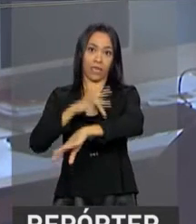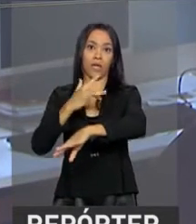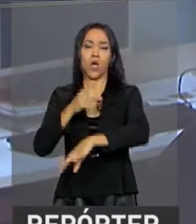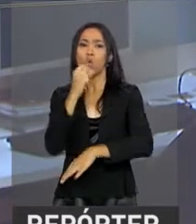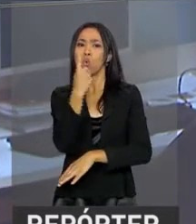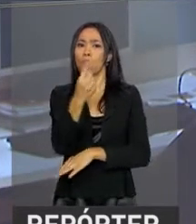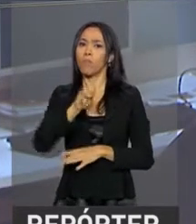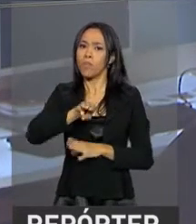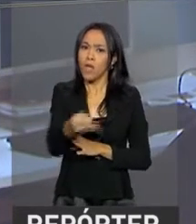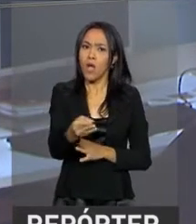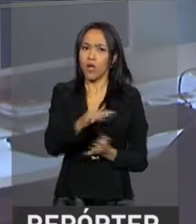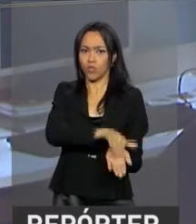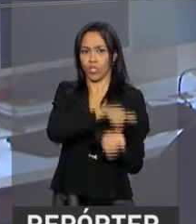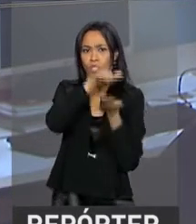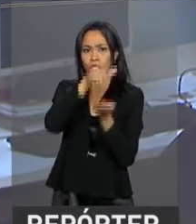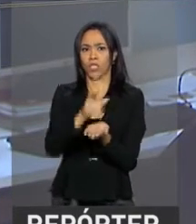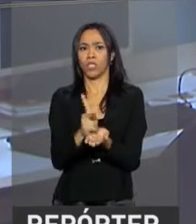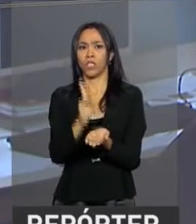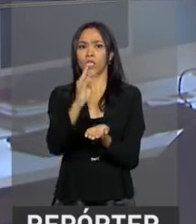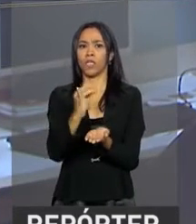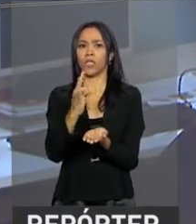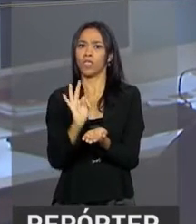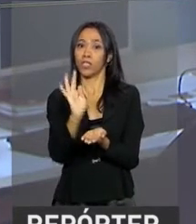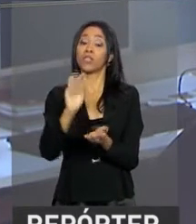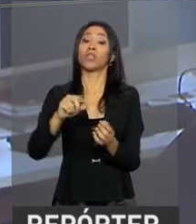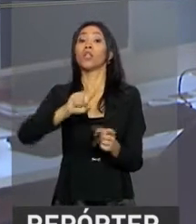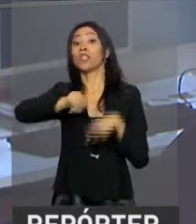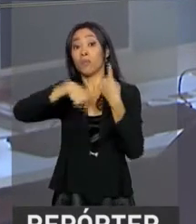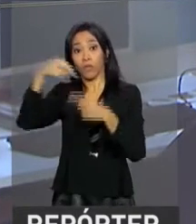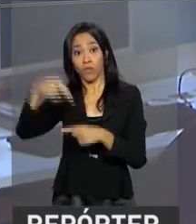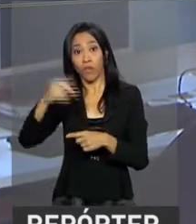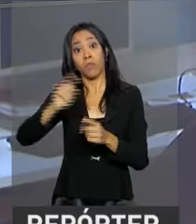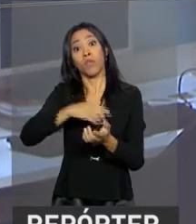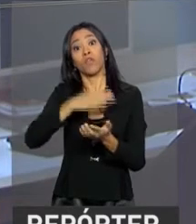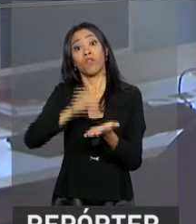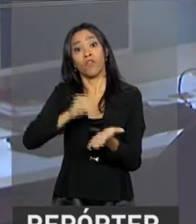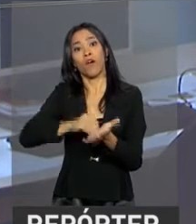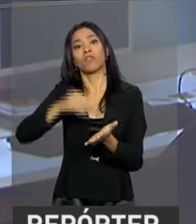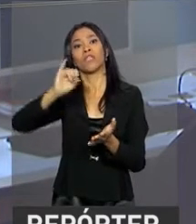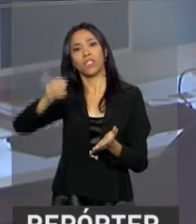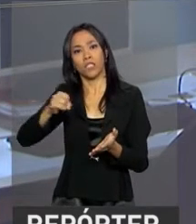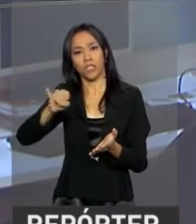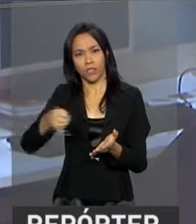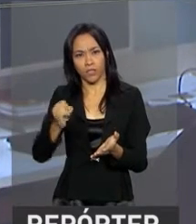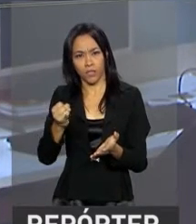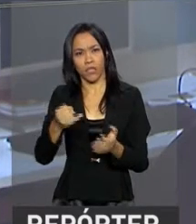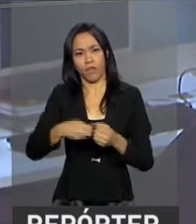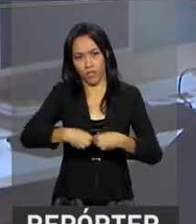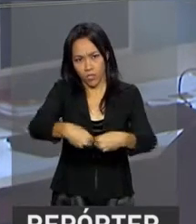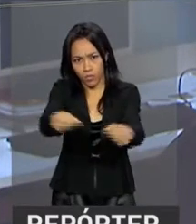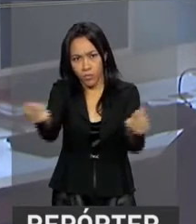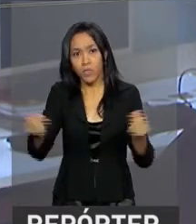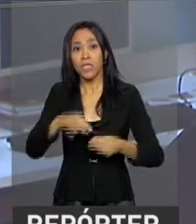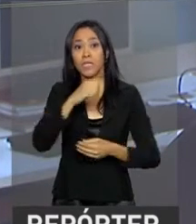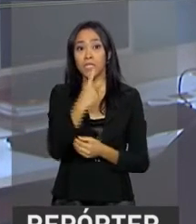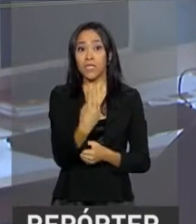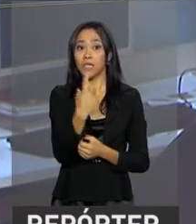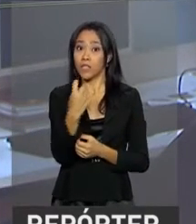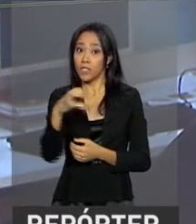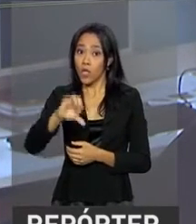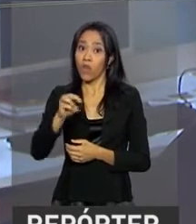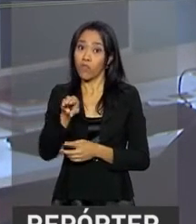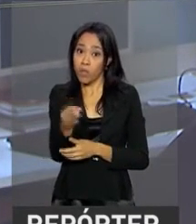de kits em novembro mais um milhão em dezembro eo restante em janeiro 119 milhões de reais foram investidos